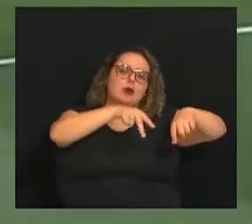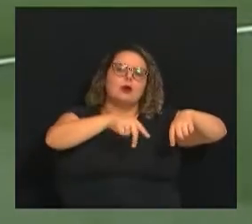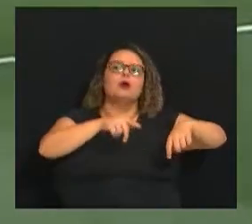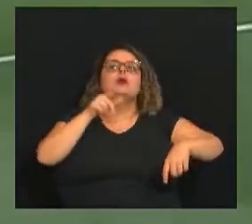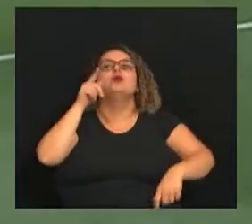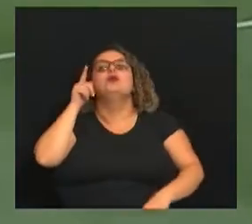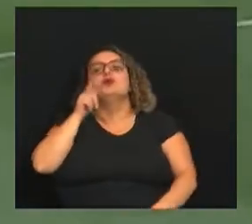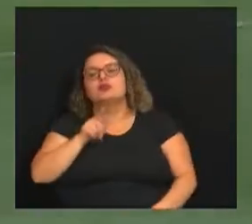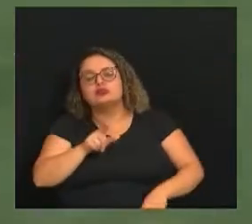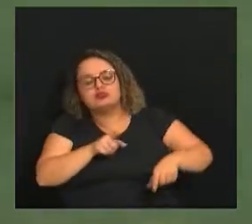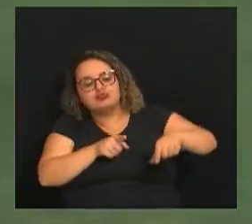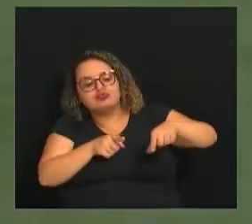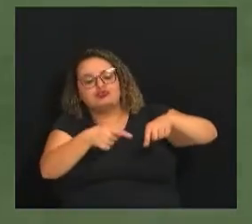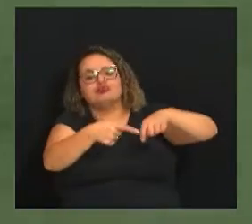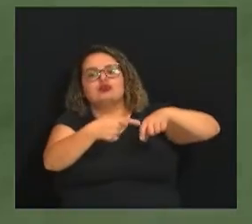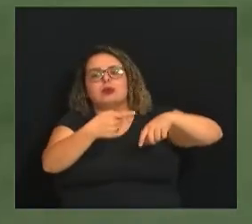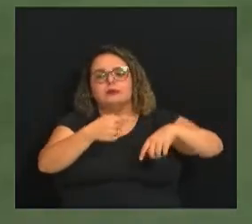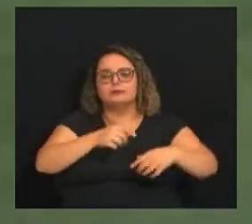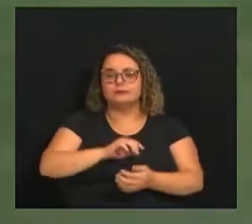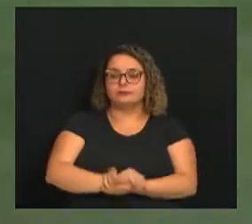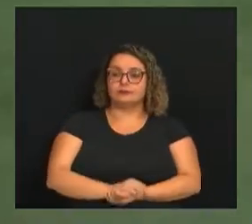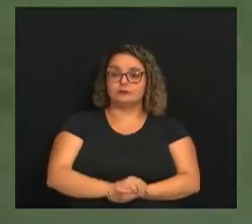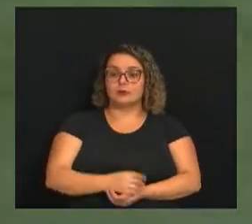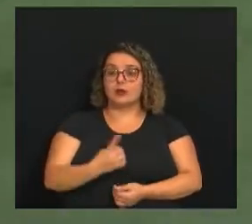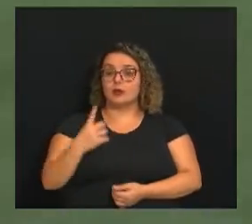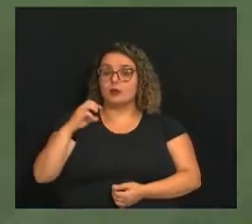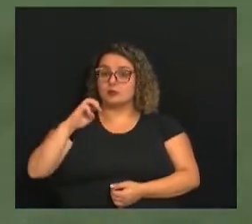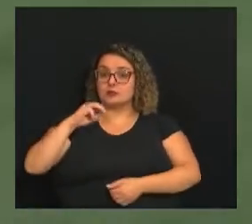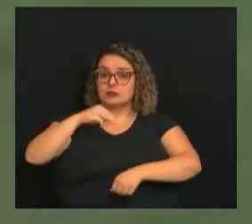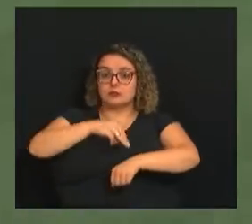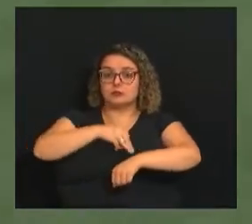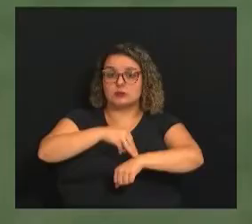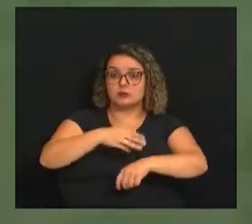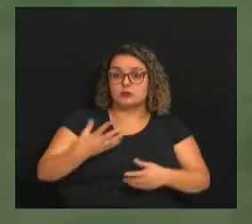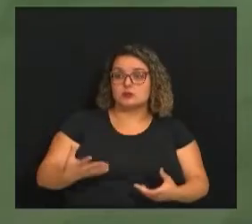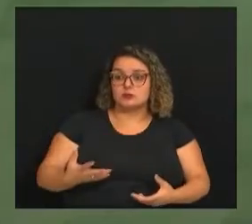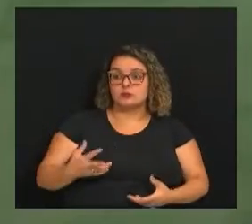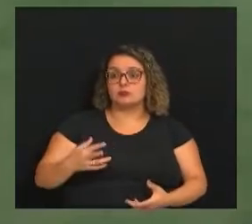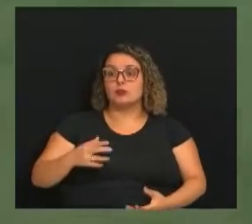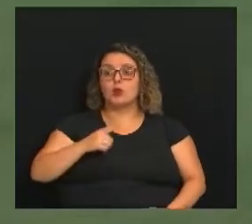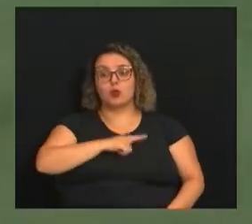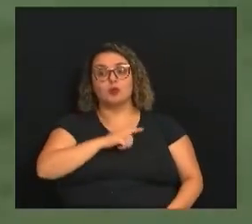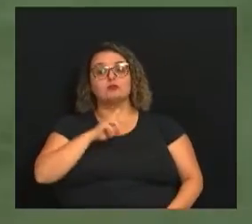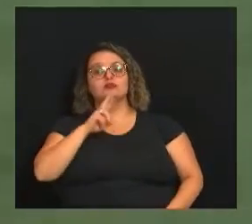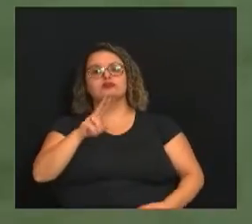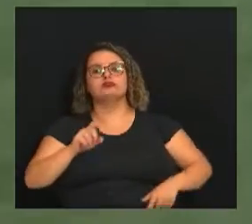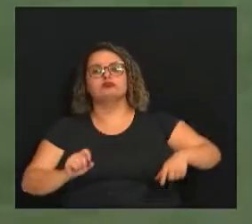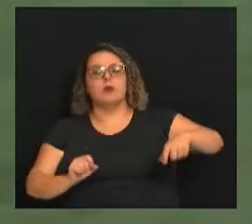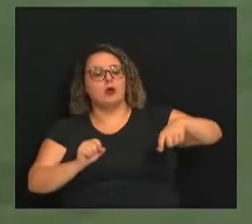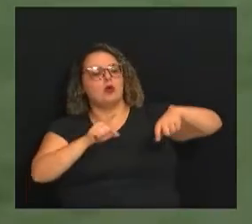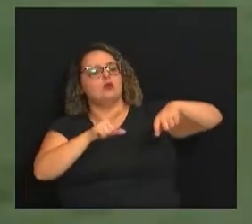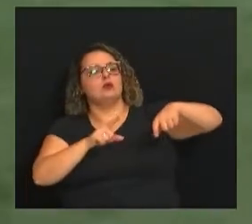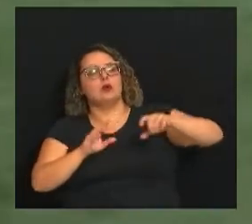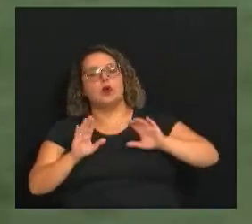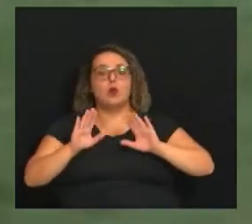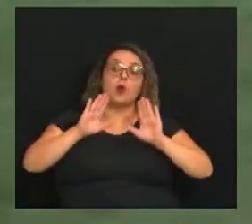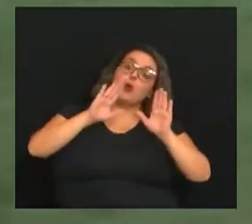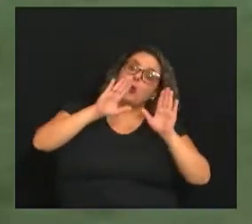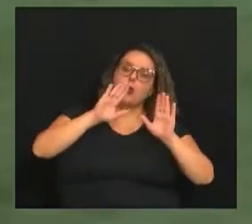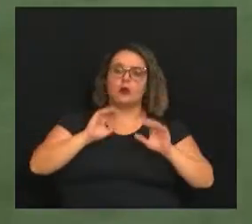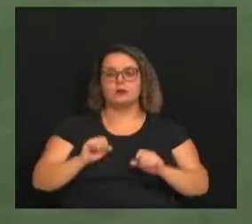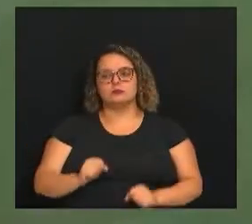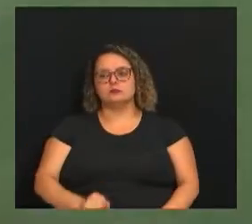para escanteio. Aos 15 minutos, o Guarani respondeu, Maxwell cruzou e de cabeça,